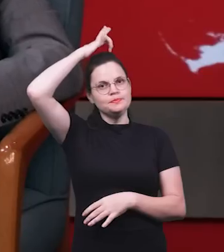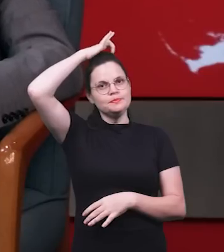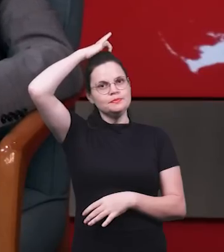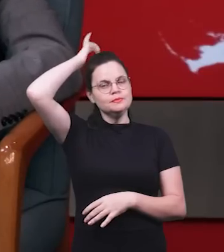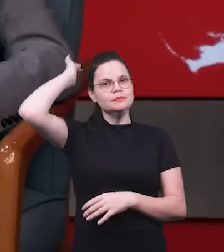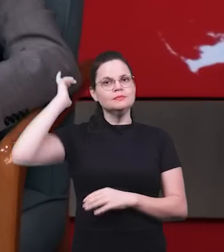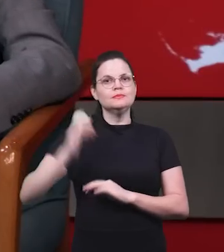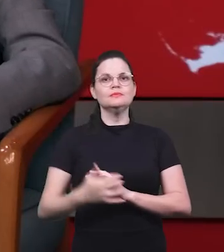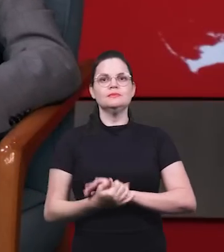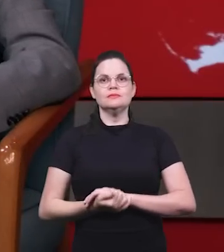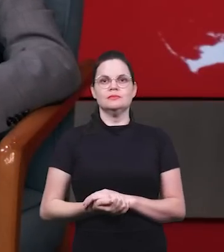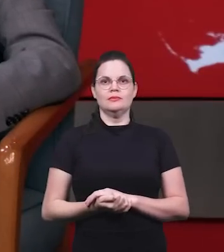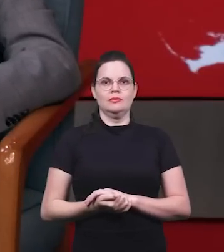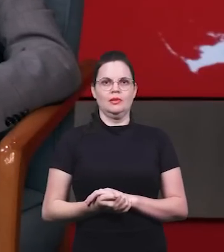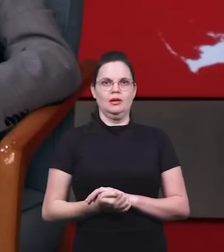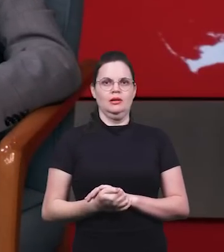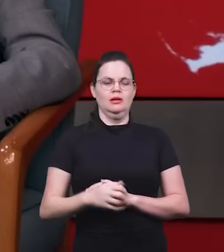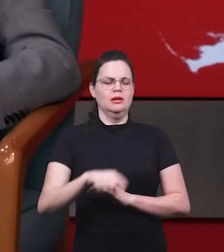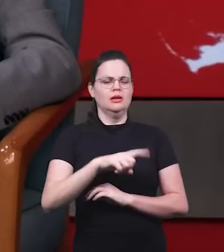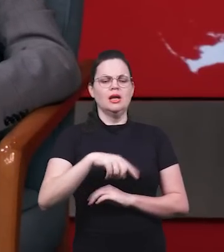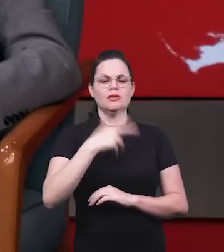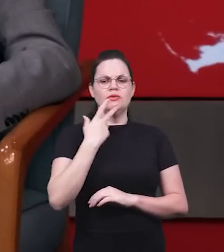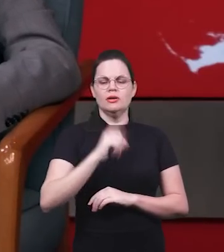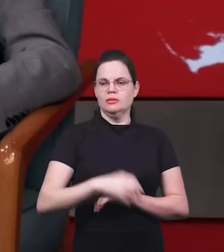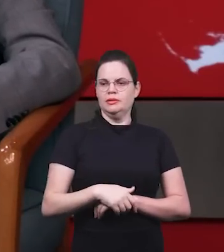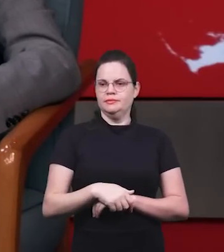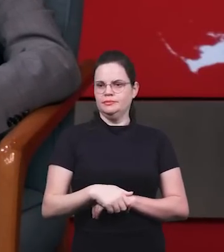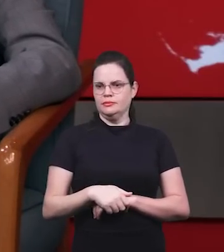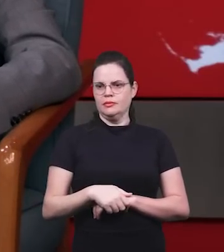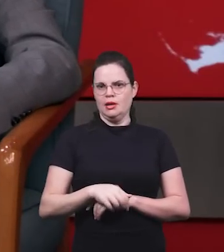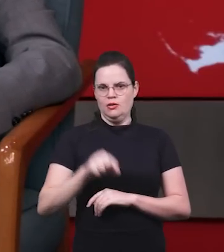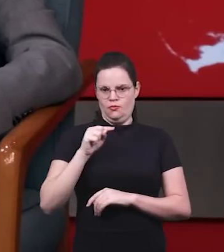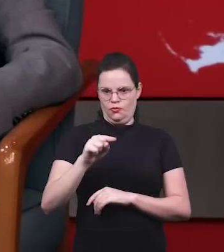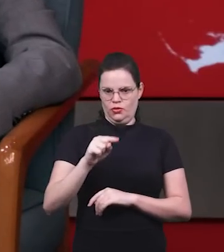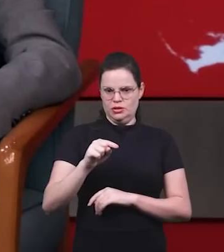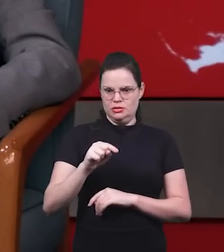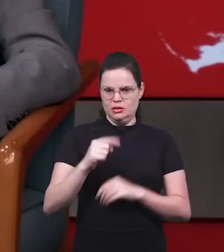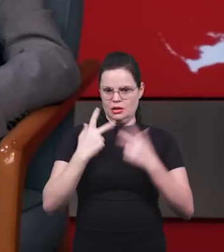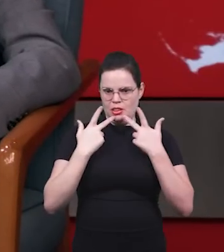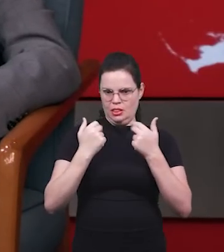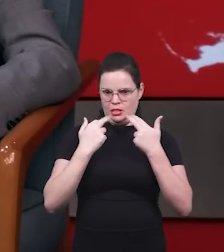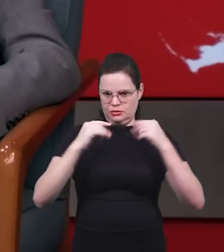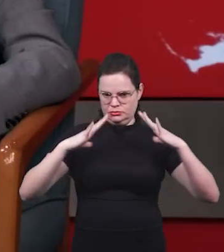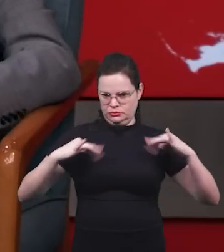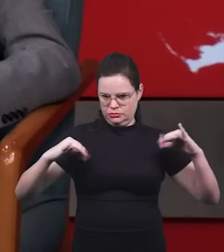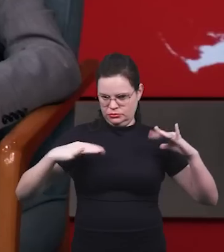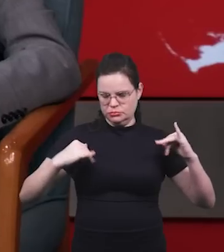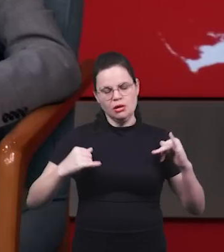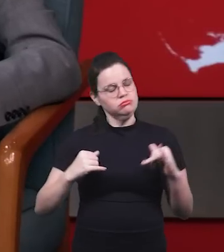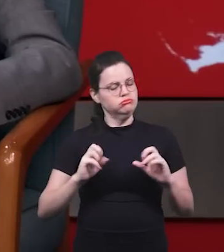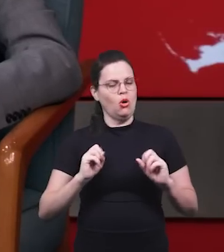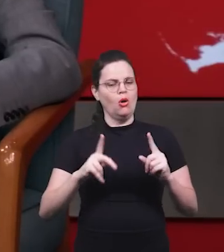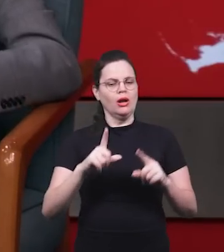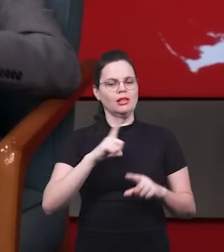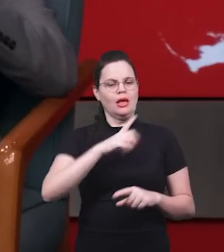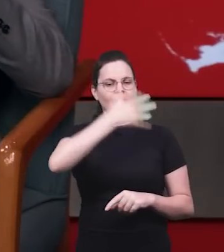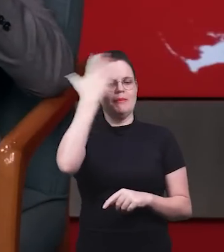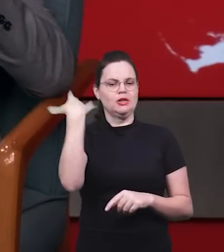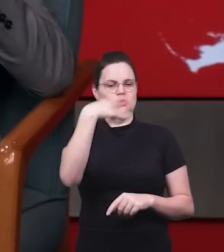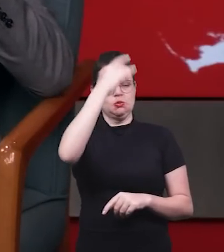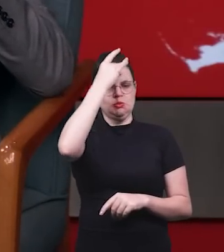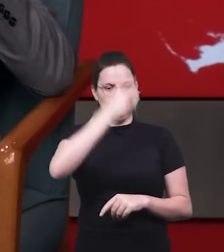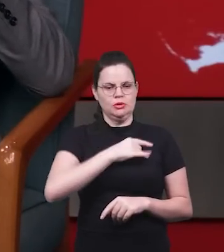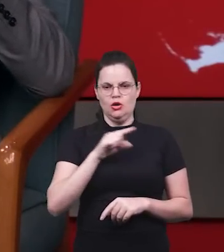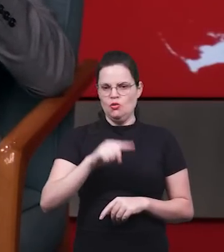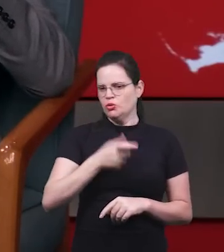e diz que só é batizado com o Espírito Santo quem fala línguas. O texto não ensina